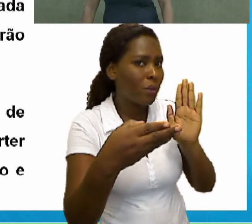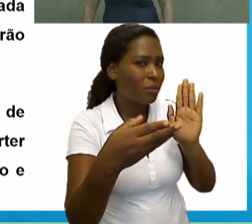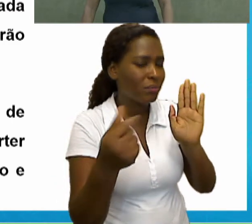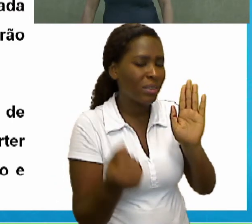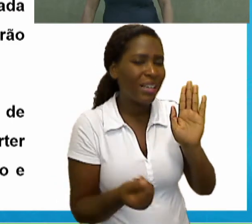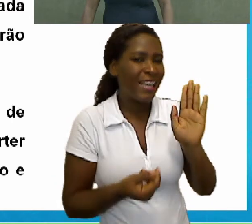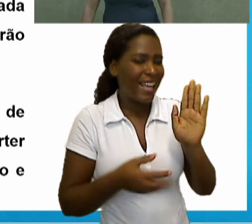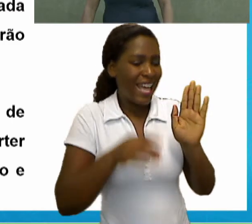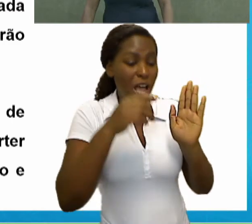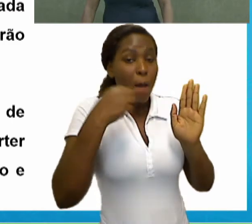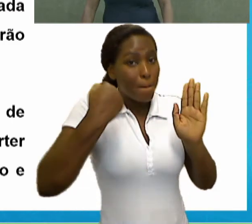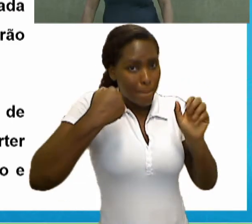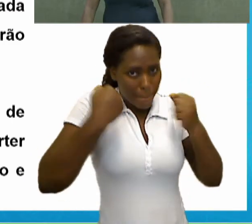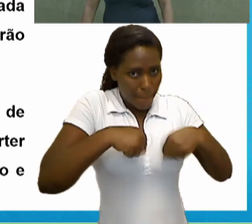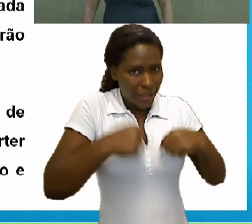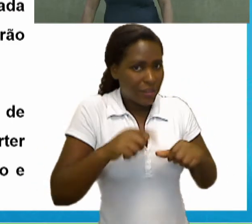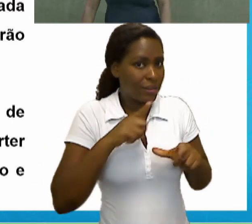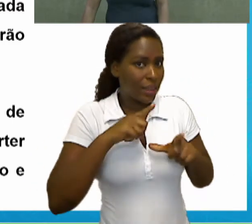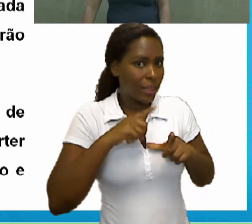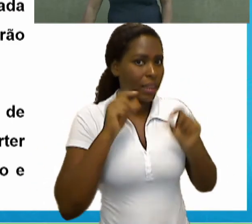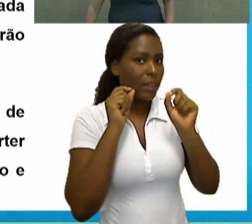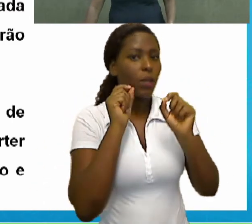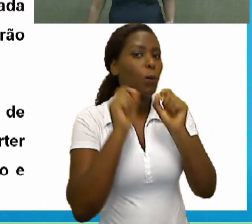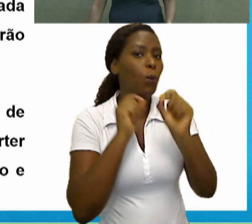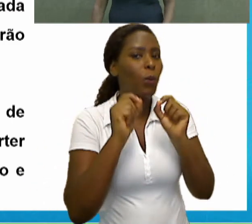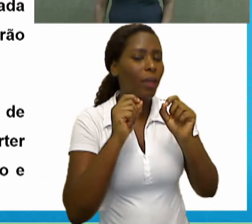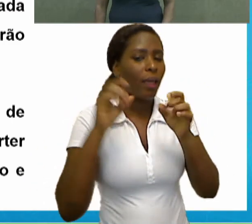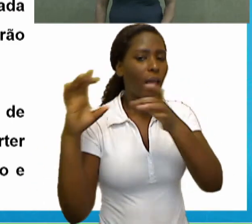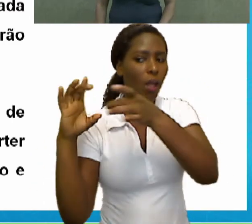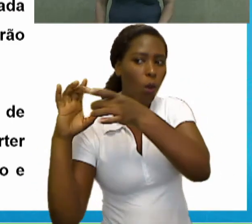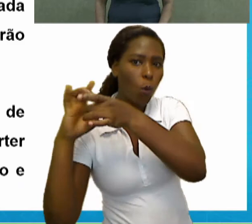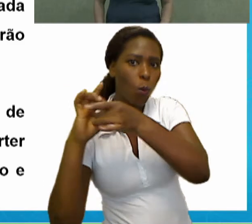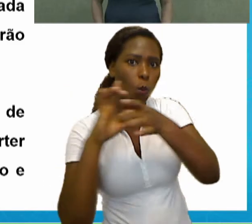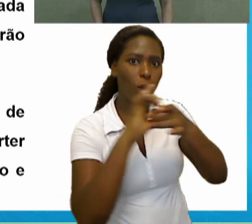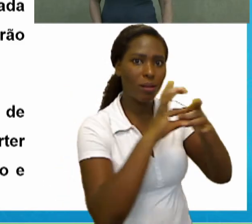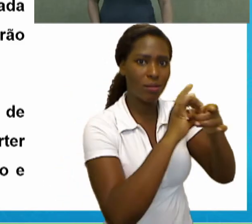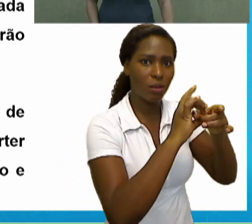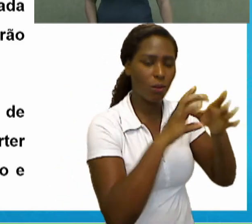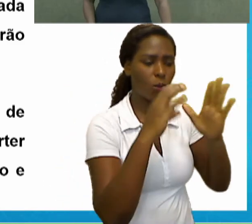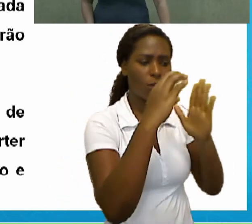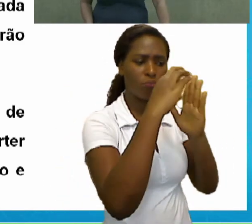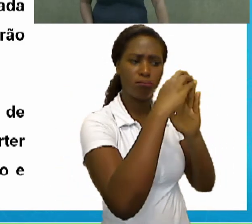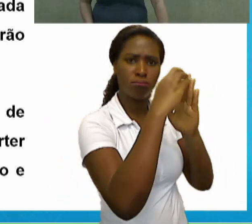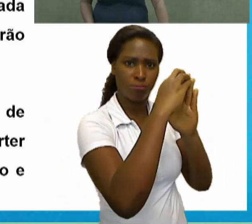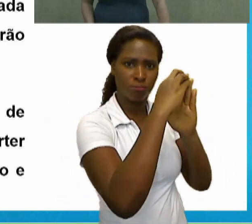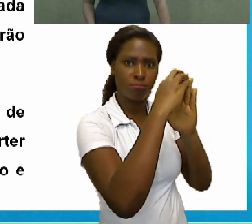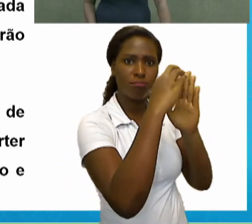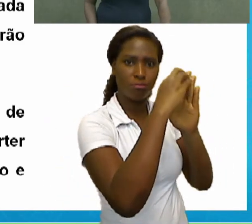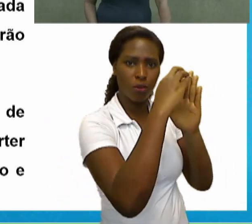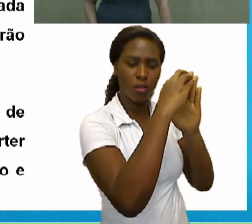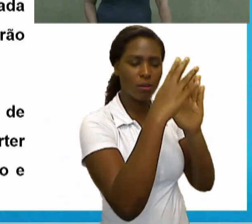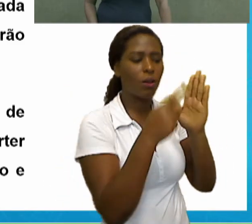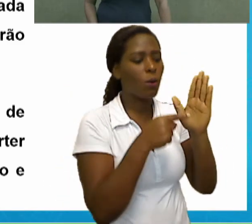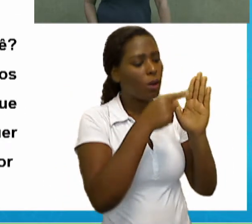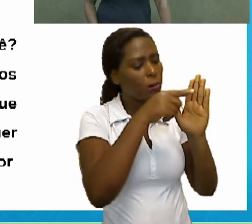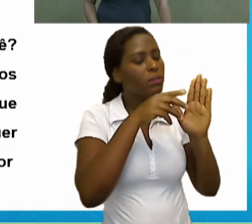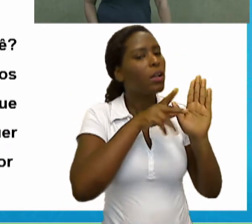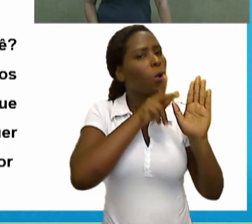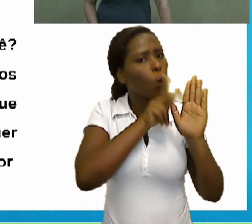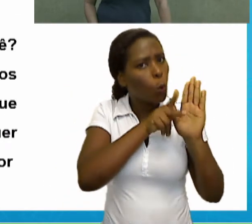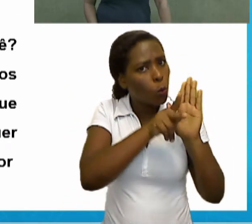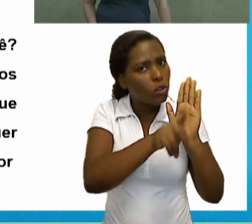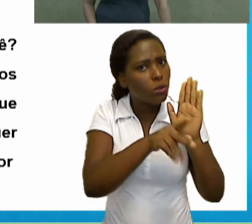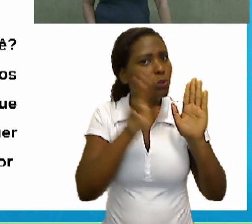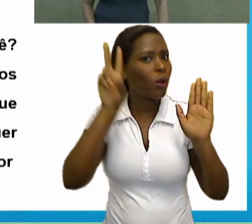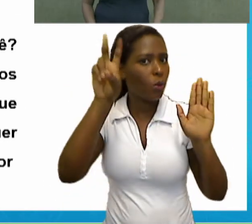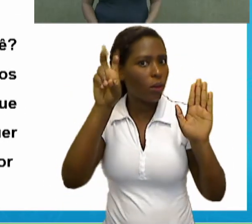repórter reúne todas as informações e as apresenta num texto coeso e coerente.